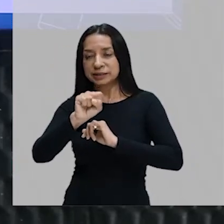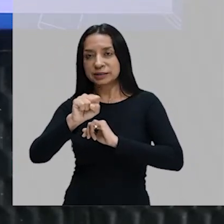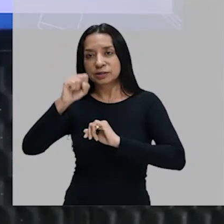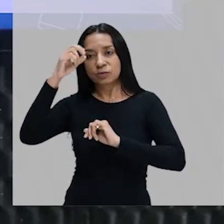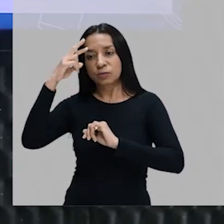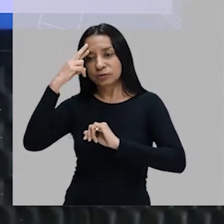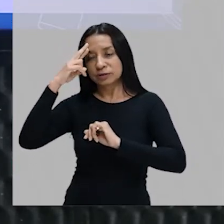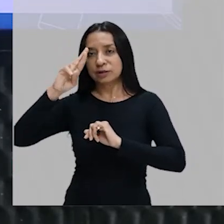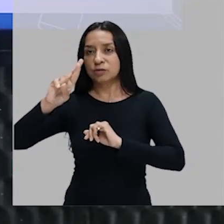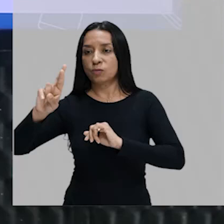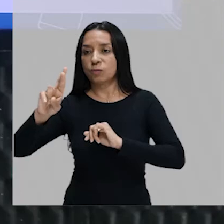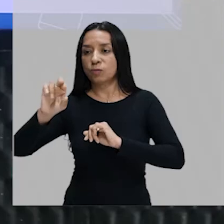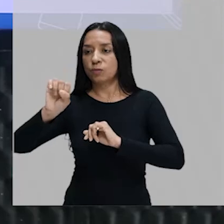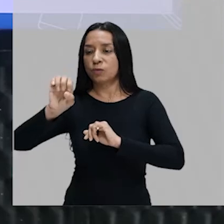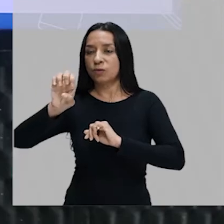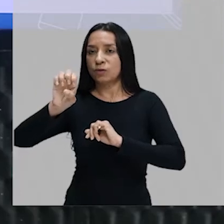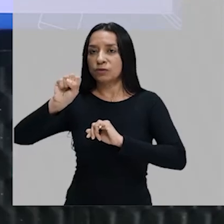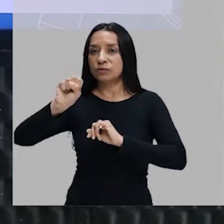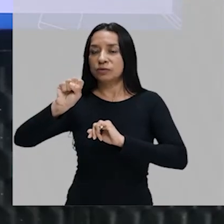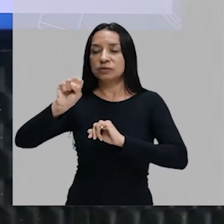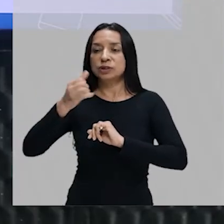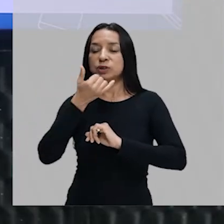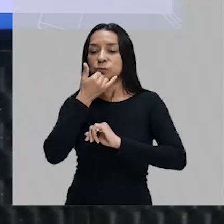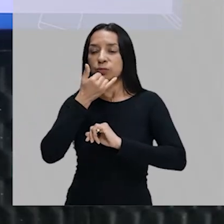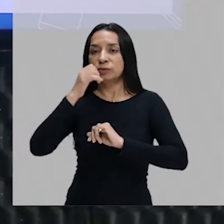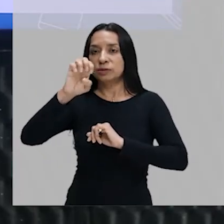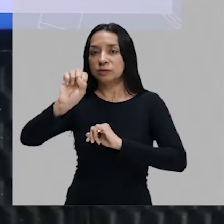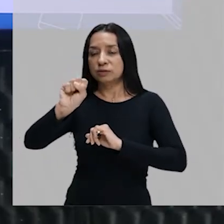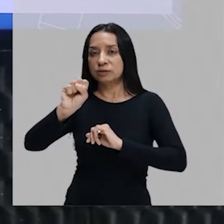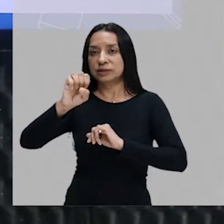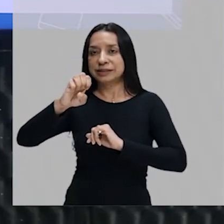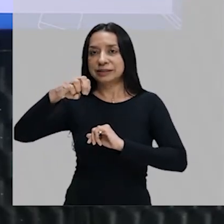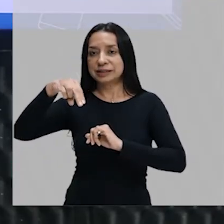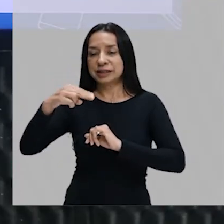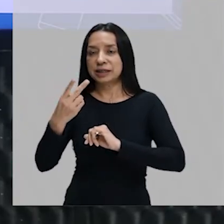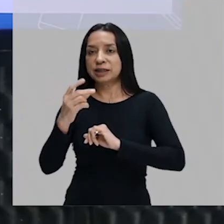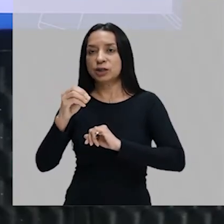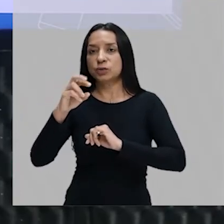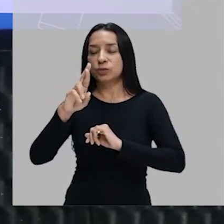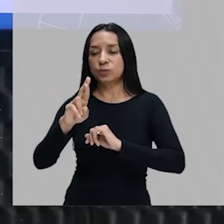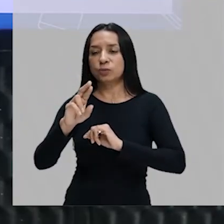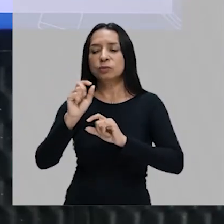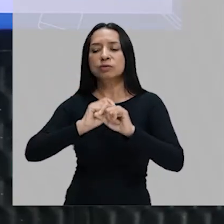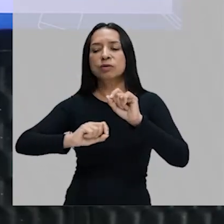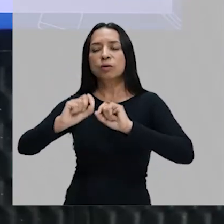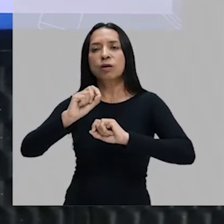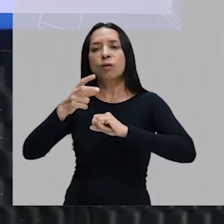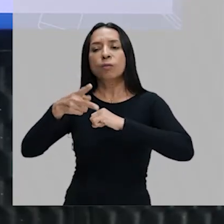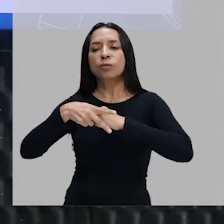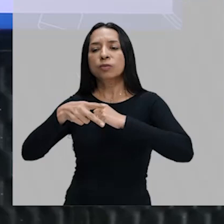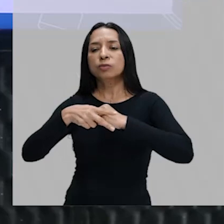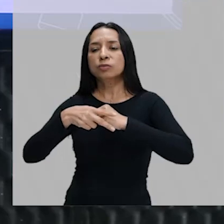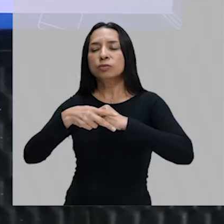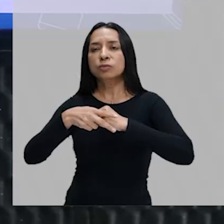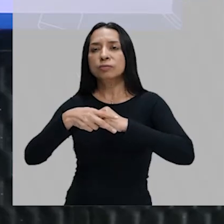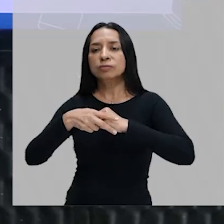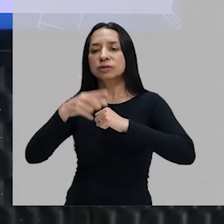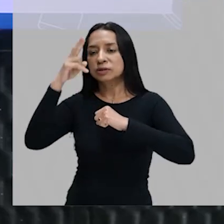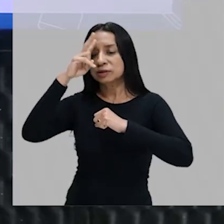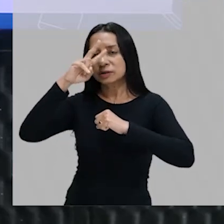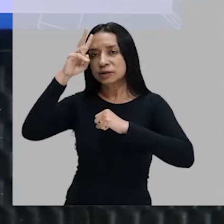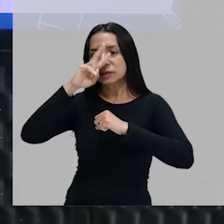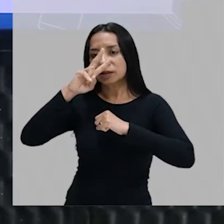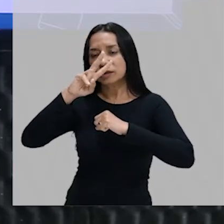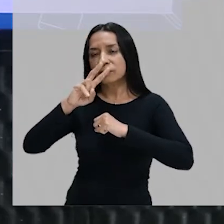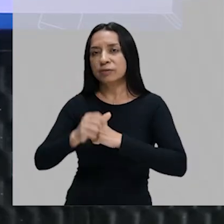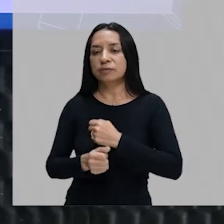que pronome que me remete a senhor na língua espanhola? Exatamente o que nós vimos na aula passada, usted,